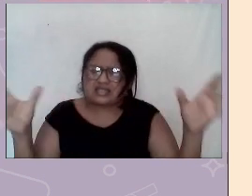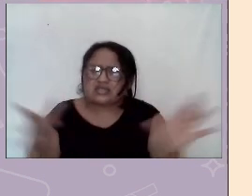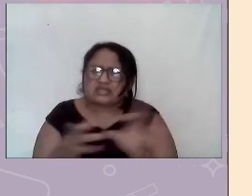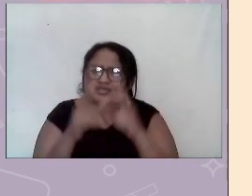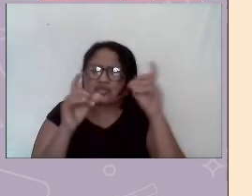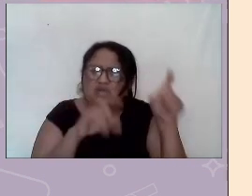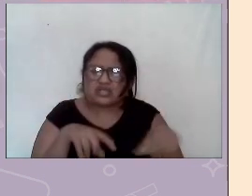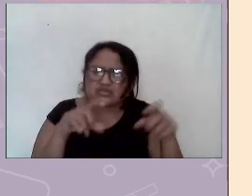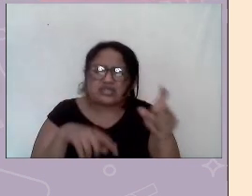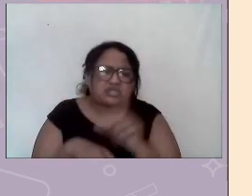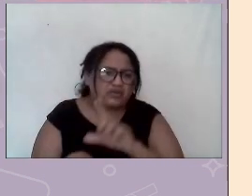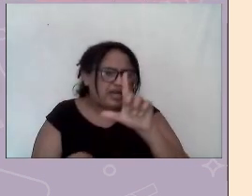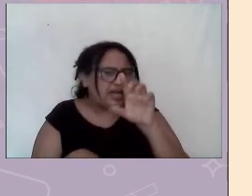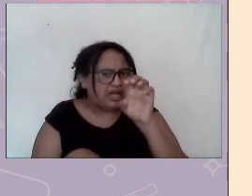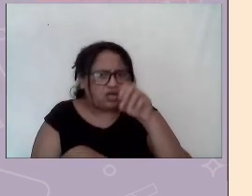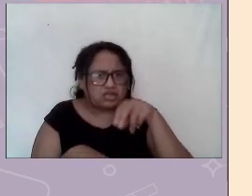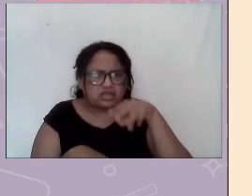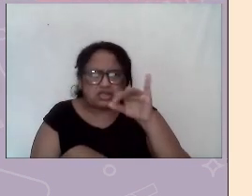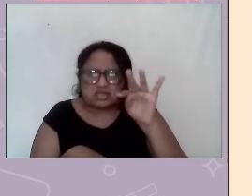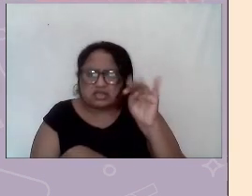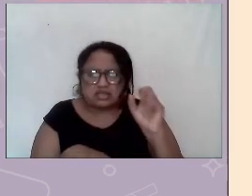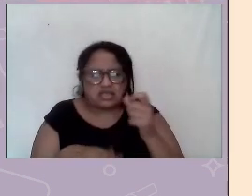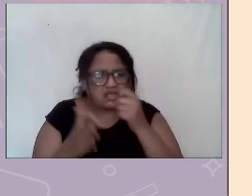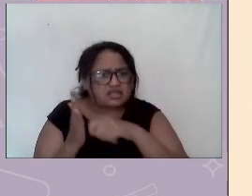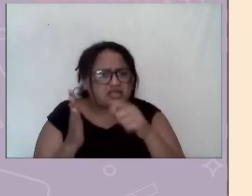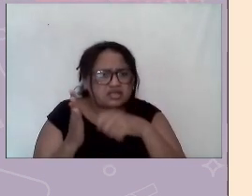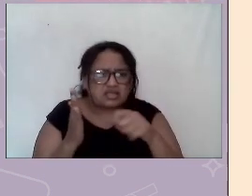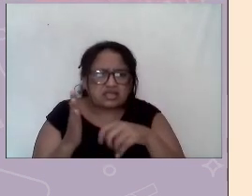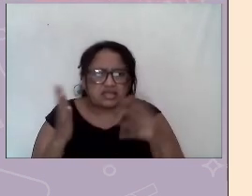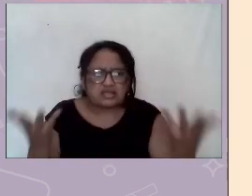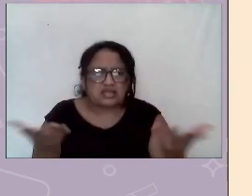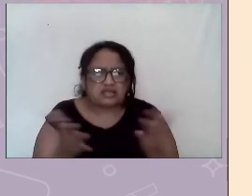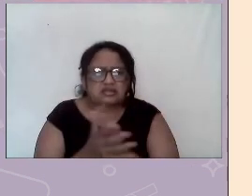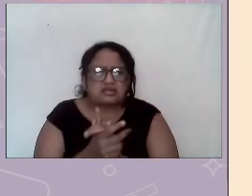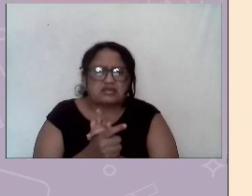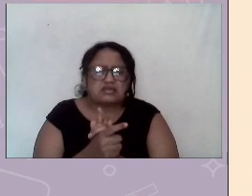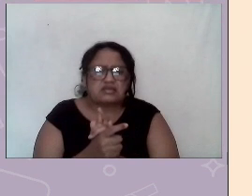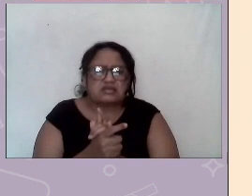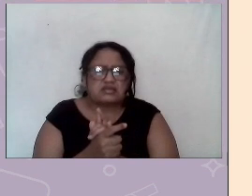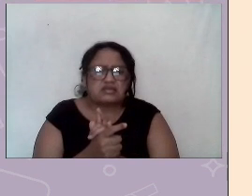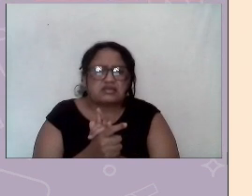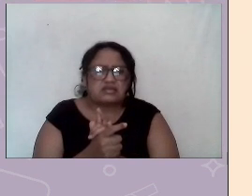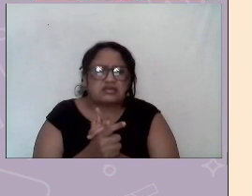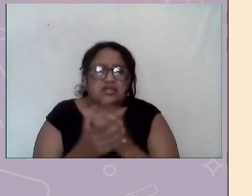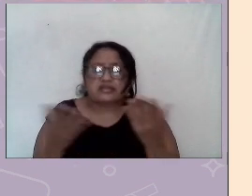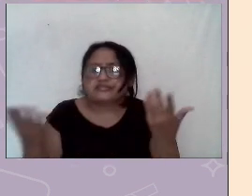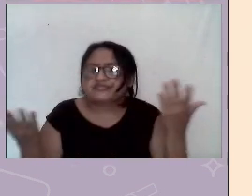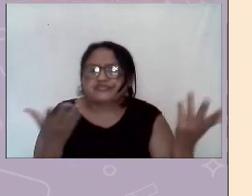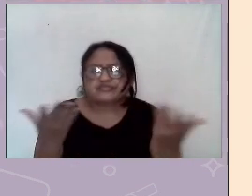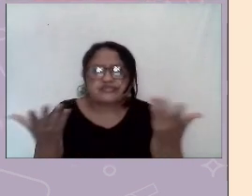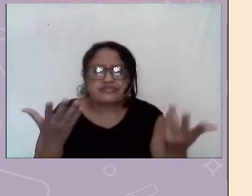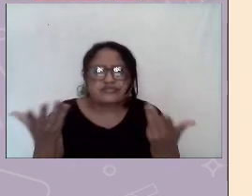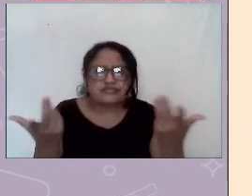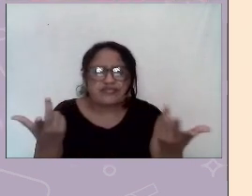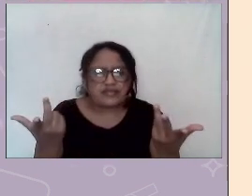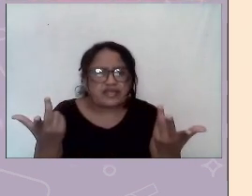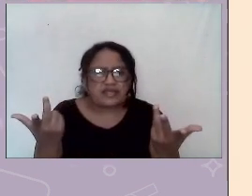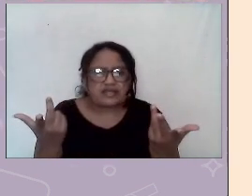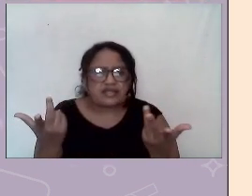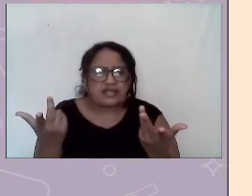como a gente já viu da pré-história a escrita é a balizadora do